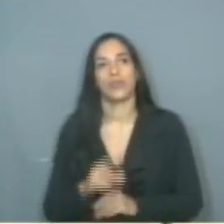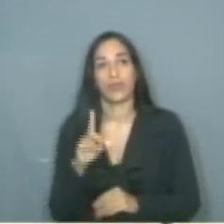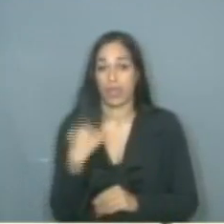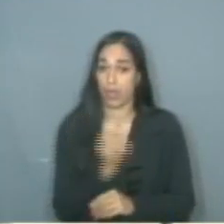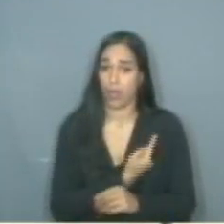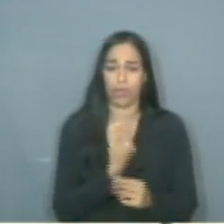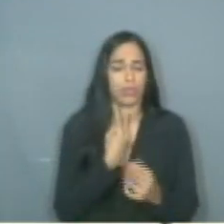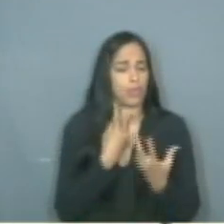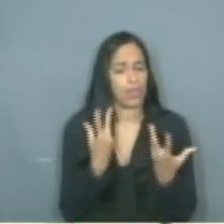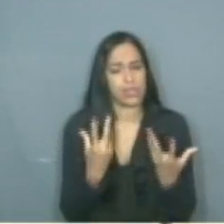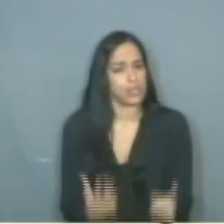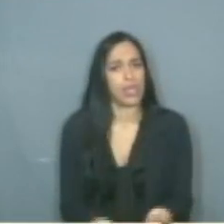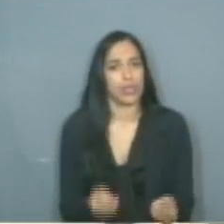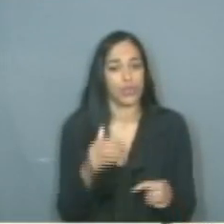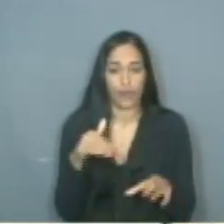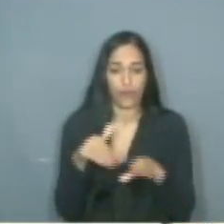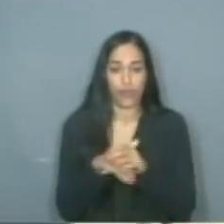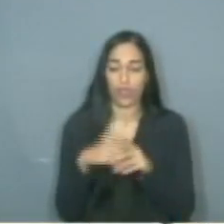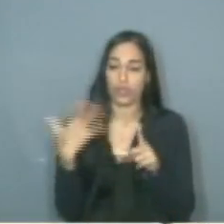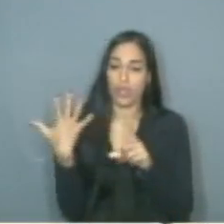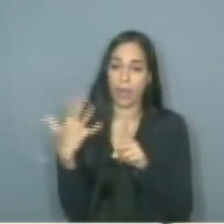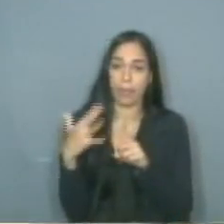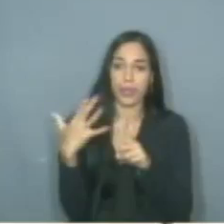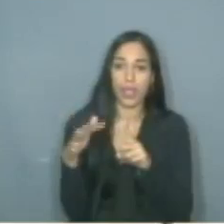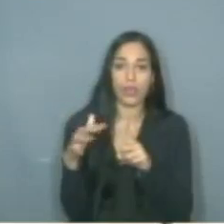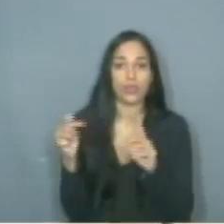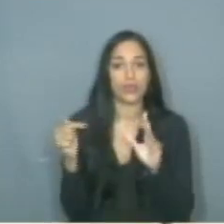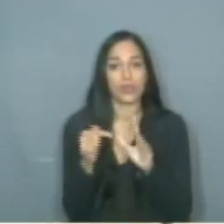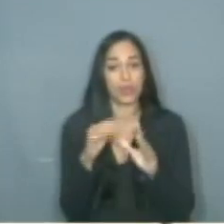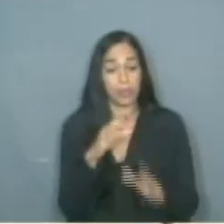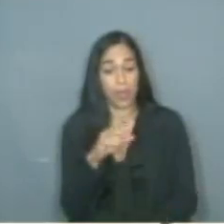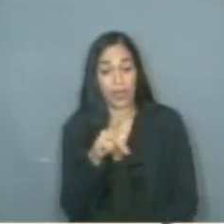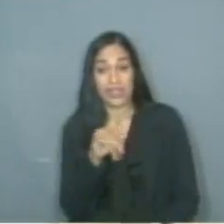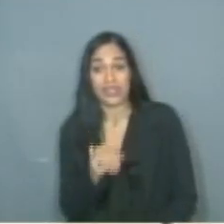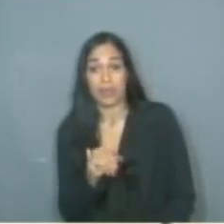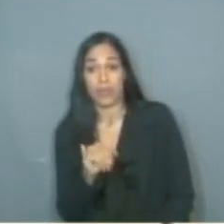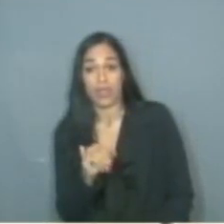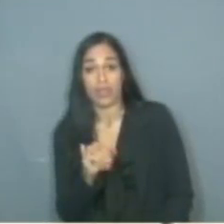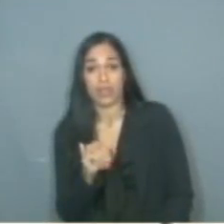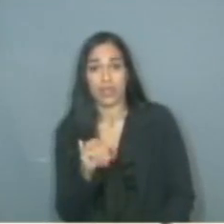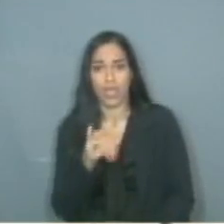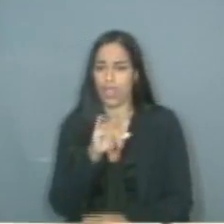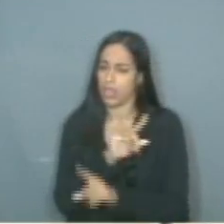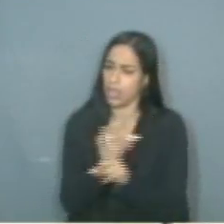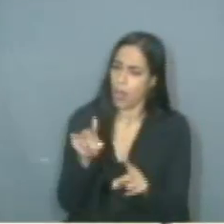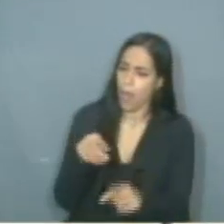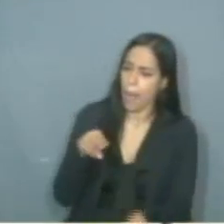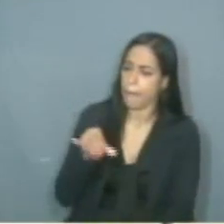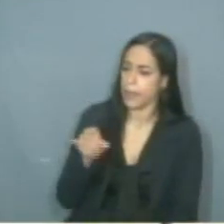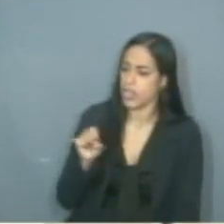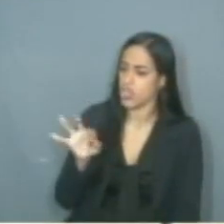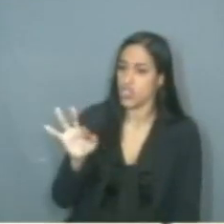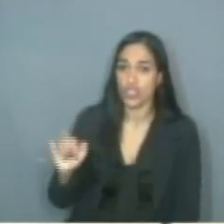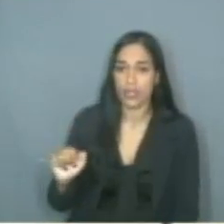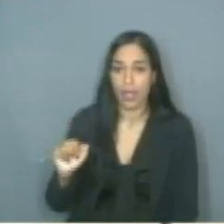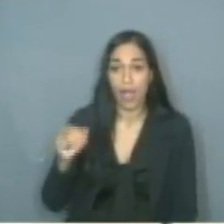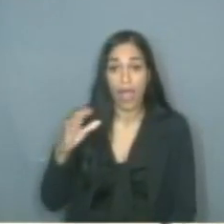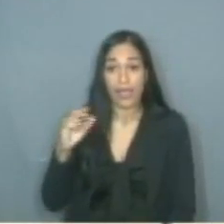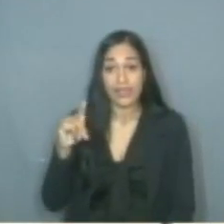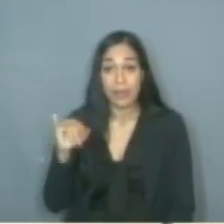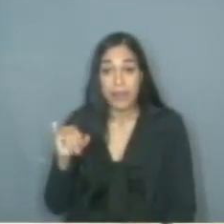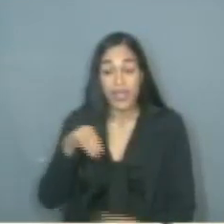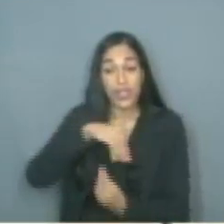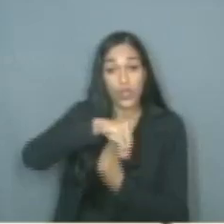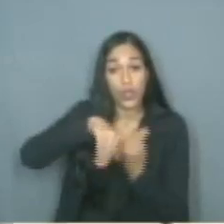inadmissível eu aqui votar um voto de aplausos para uma CPI que não é CPI mista, Liana. É uma CPI do golpe, que